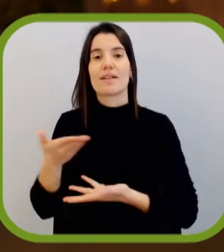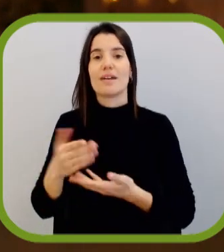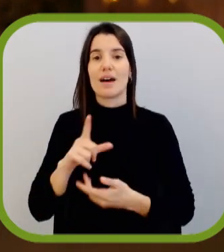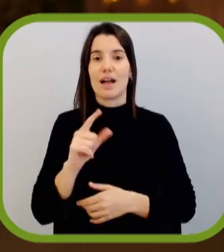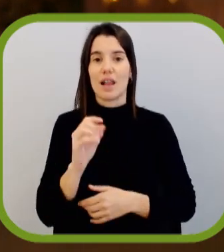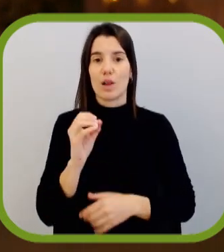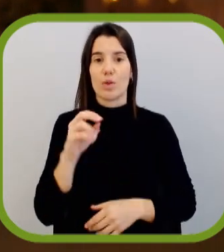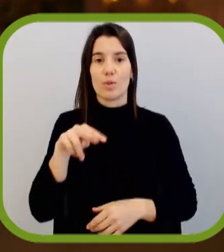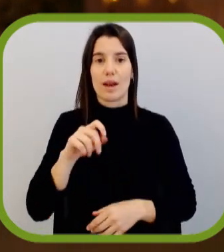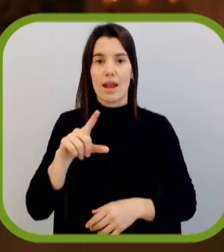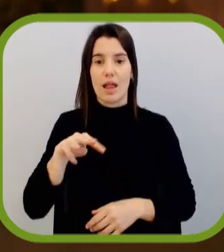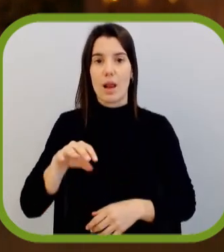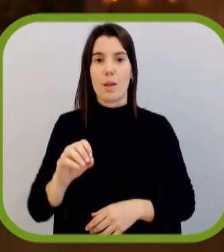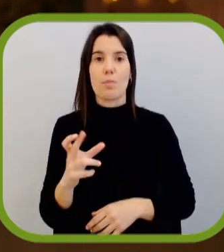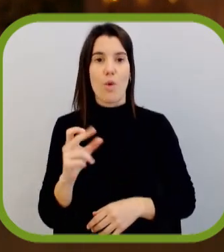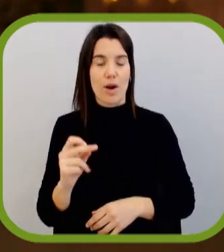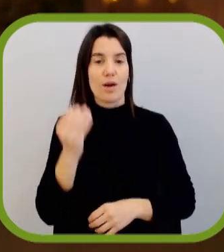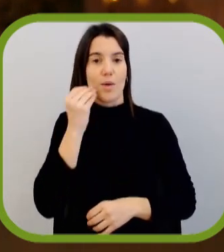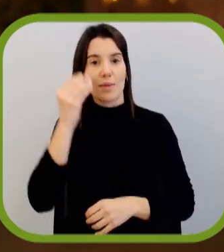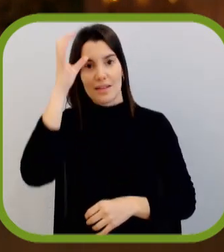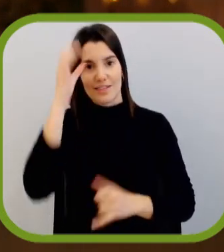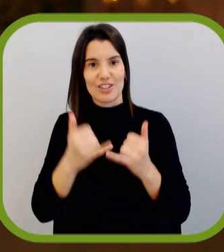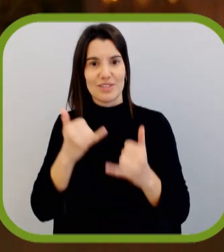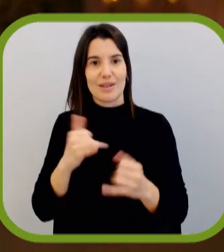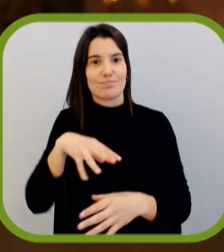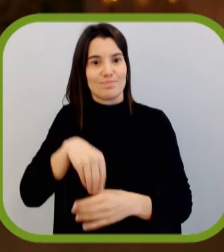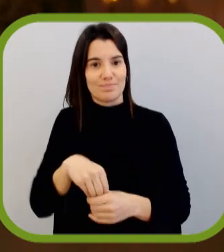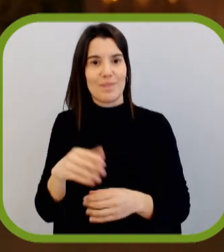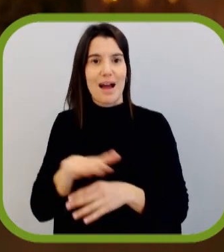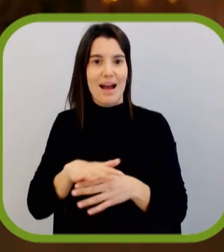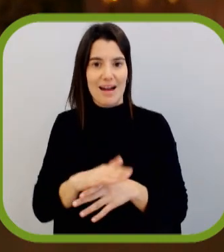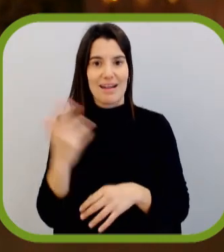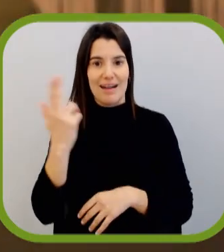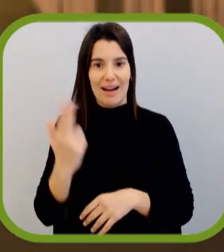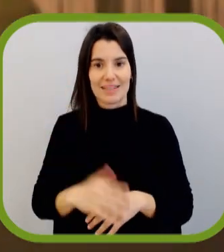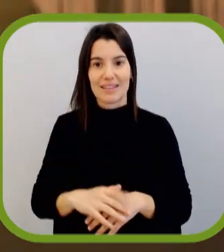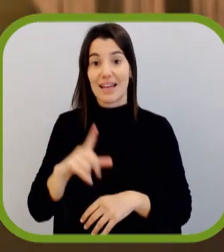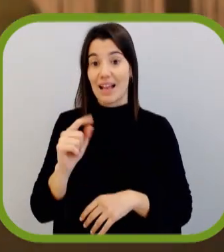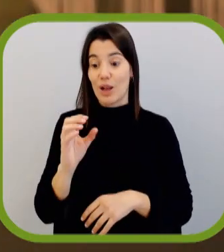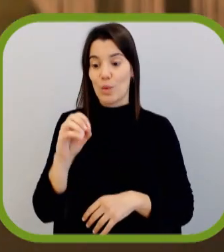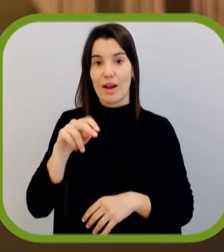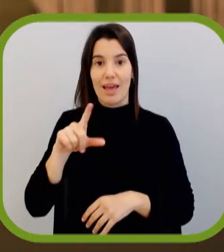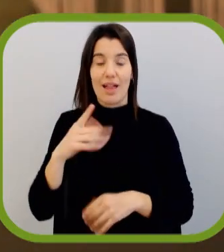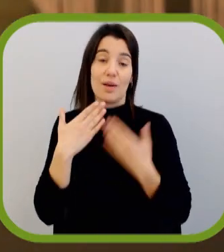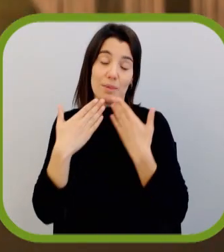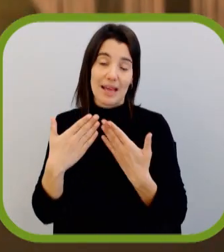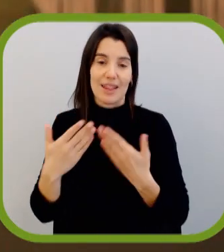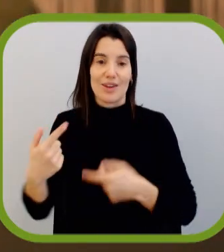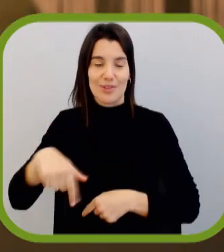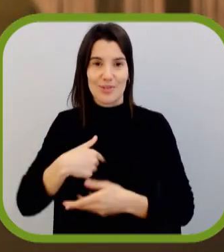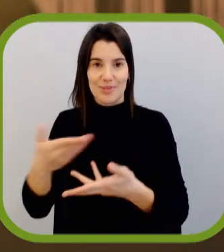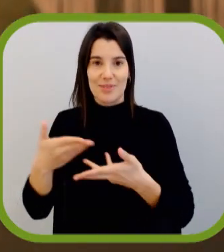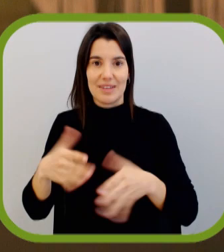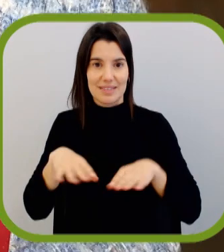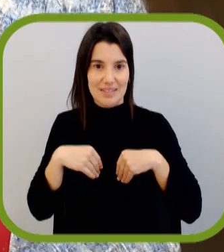com Lionel Moura acerca da introdução da inteligência artificial nas indústrias criativas. Lionel, obrigada por ter aceitado o